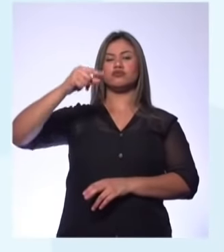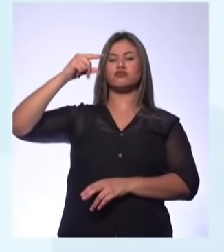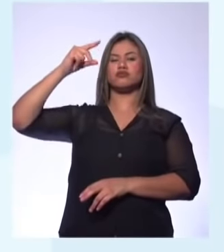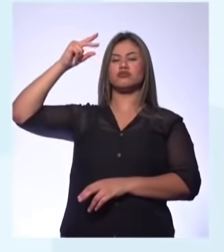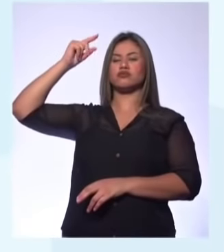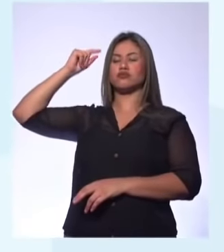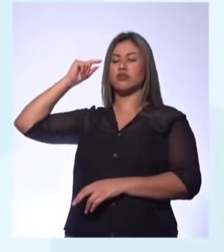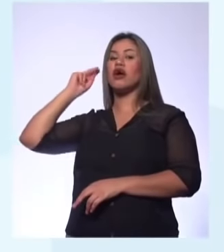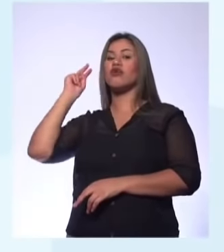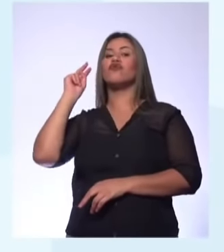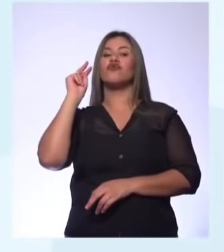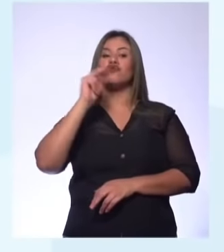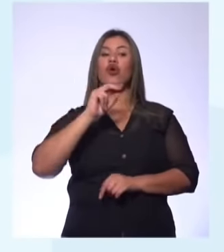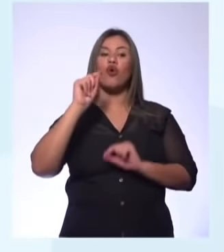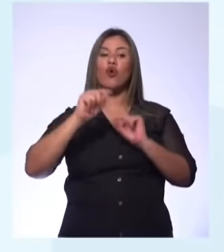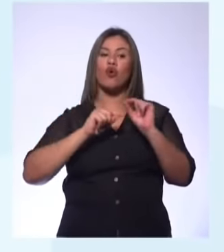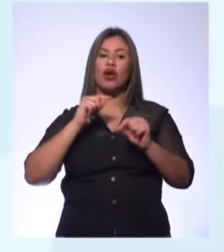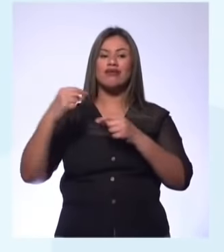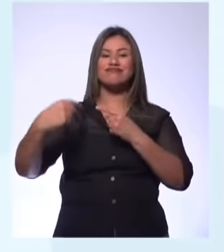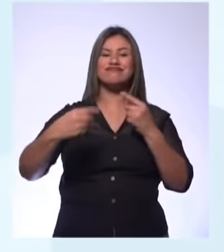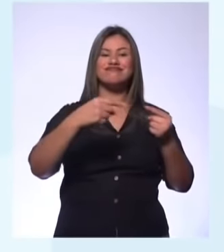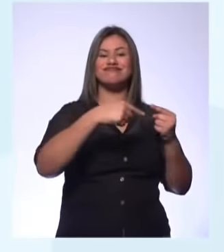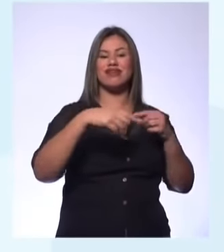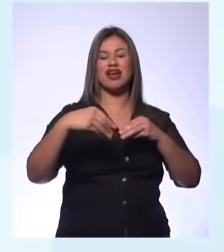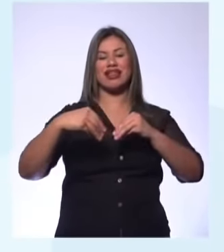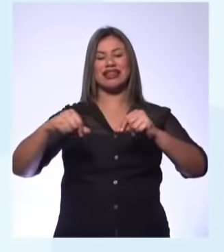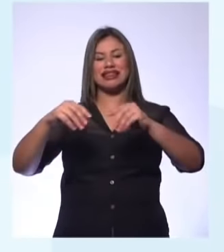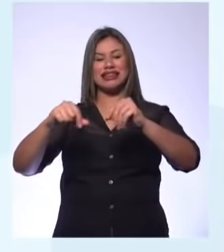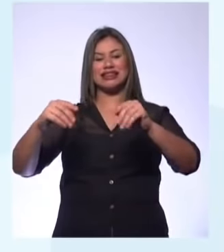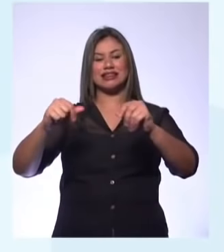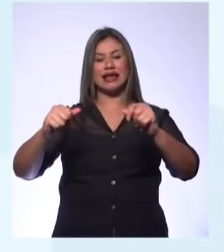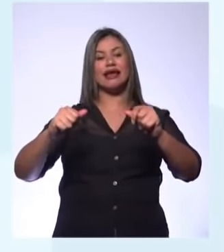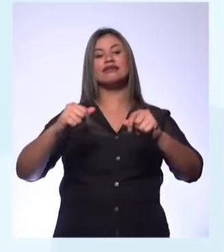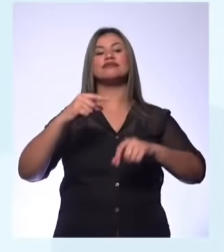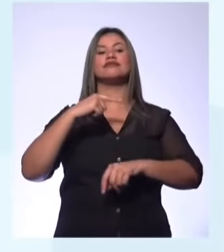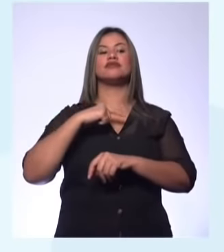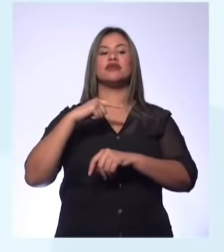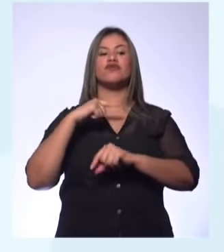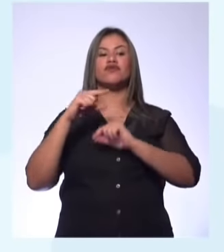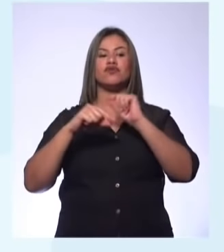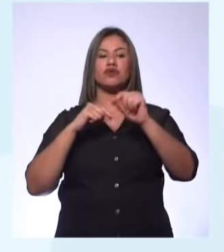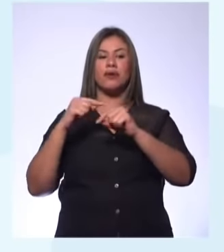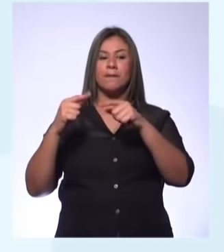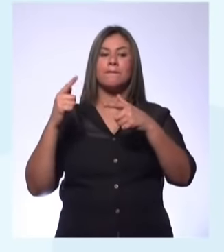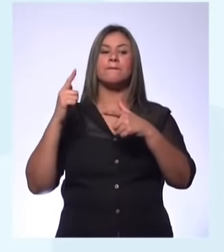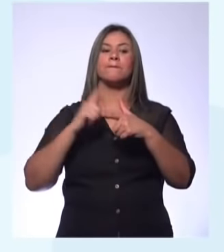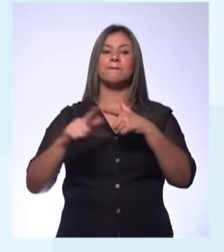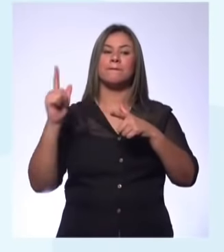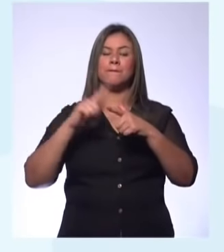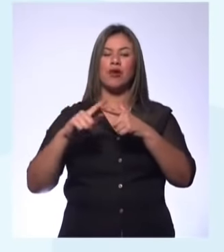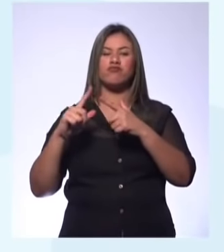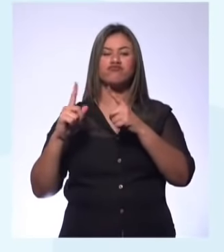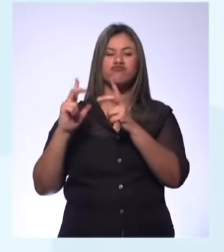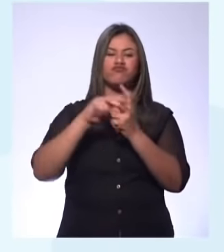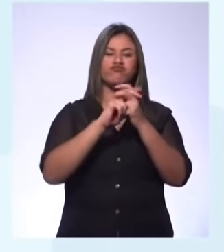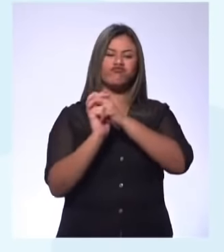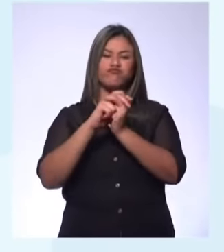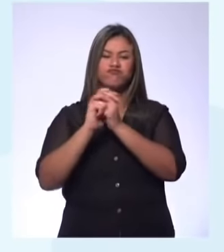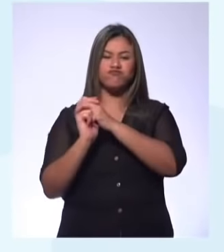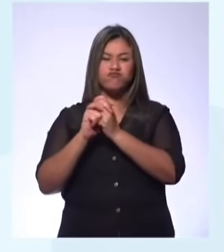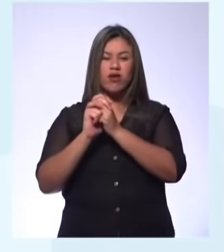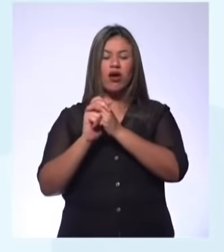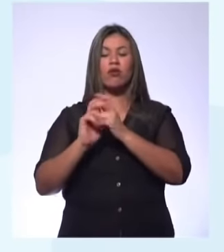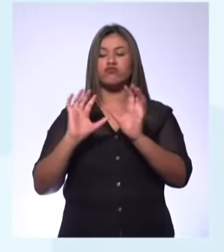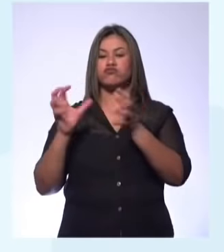a disputa por territórios provocou, em outros momentos, confronto entre povos